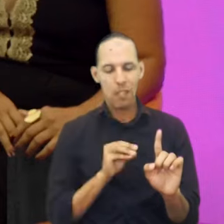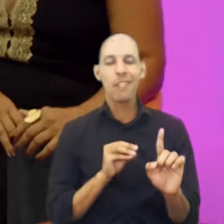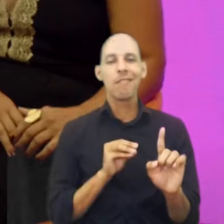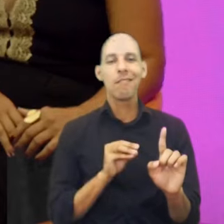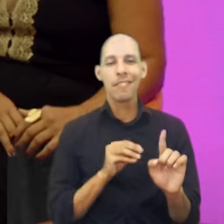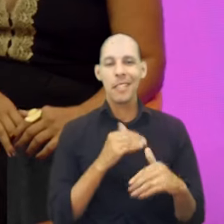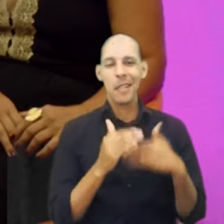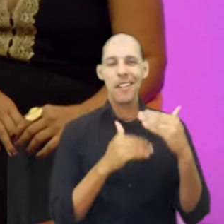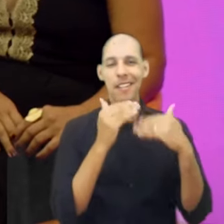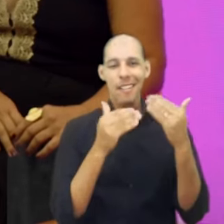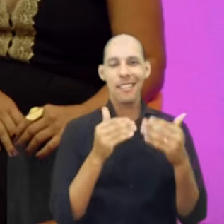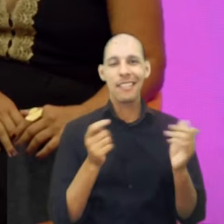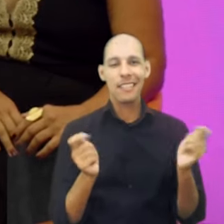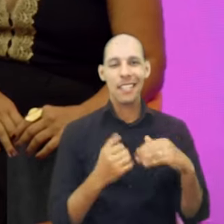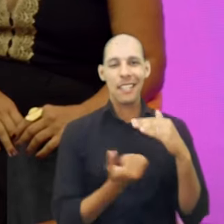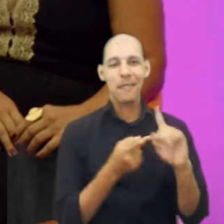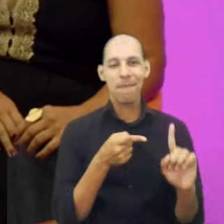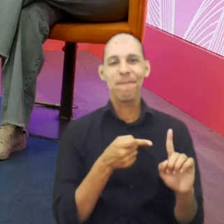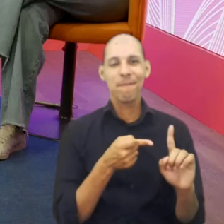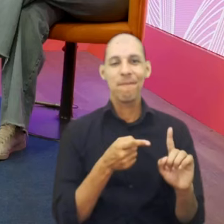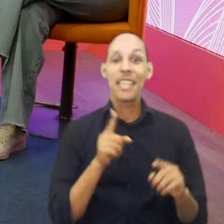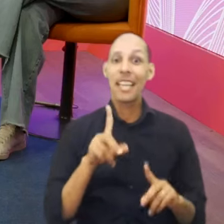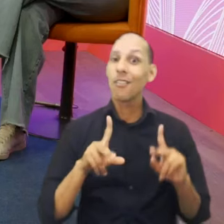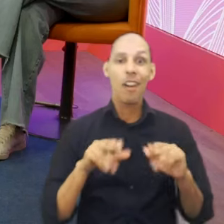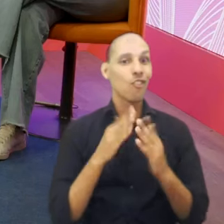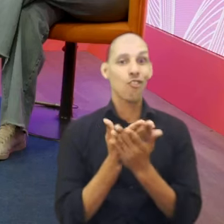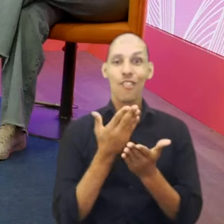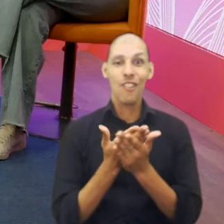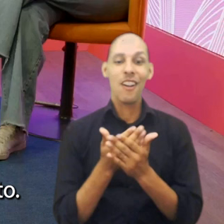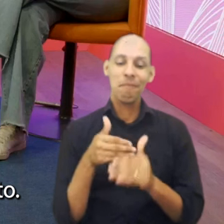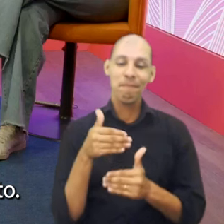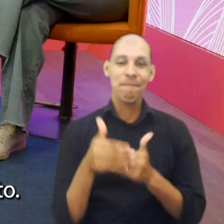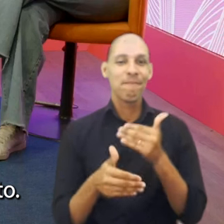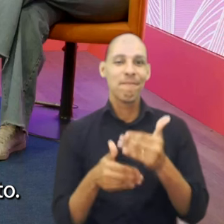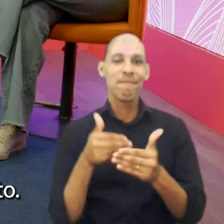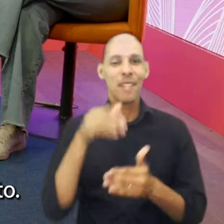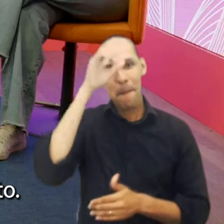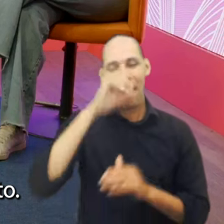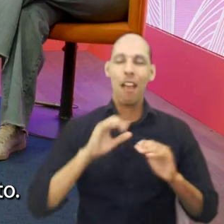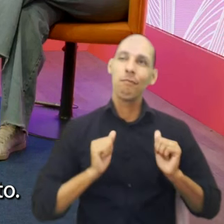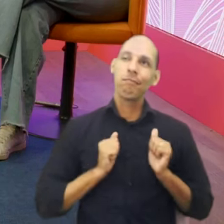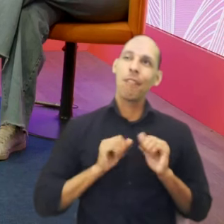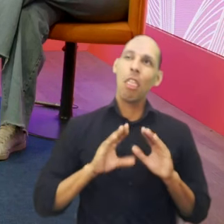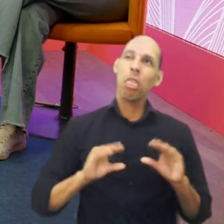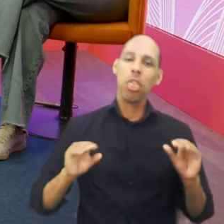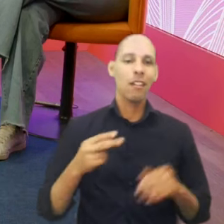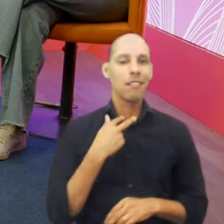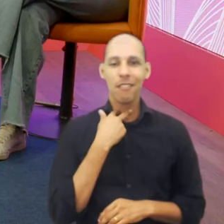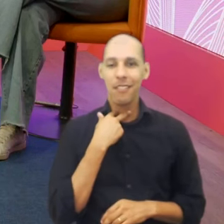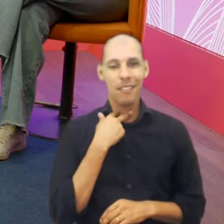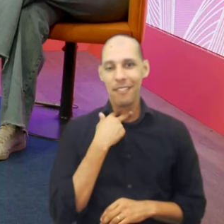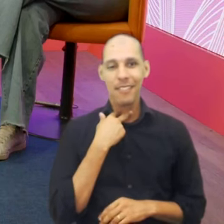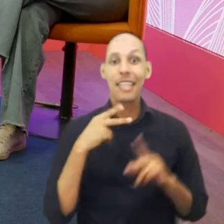empresa a crescer. Com certeza. E é uma escola, né? É uma escola. Porque a gente não tem tempo de ficar na zona de conforto. Como